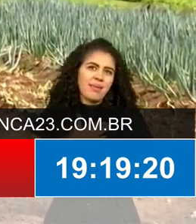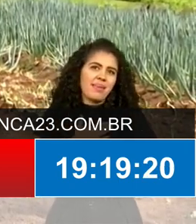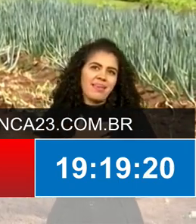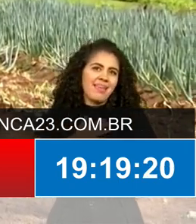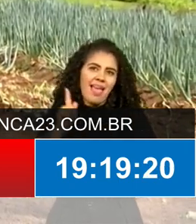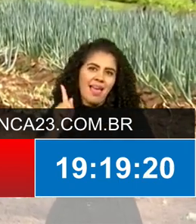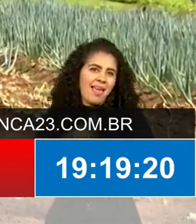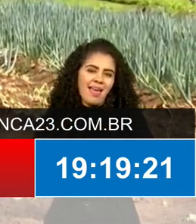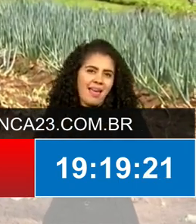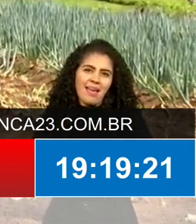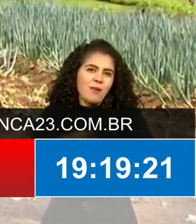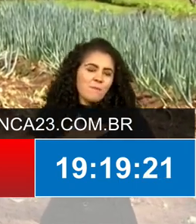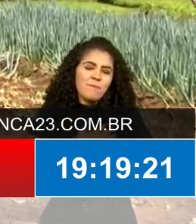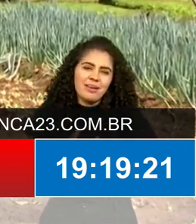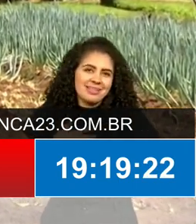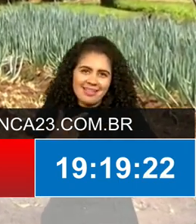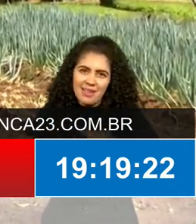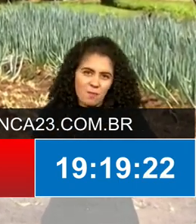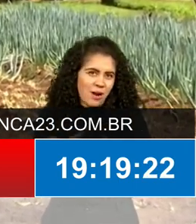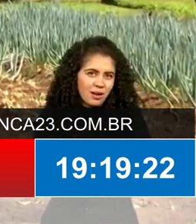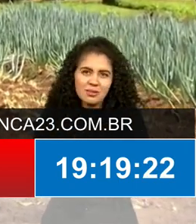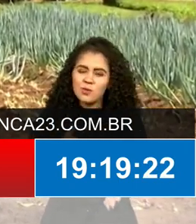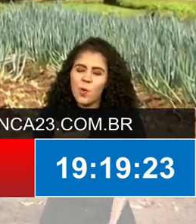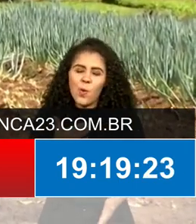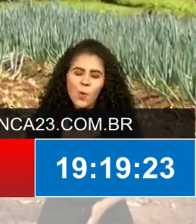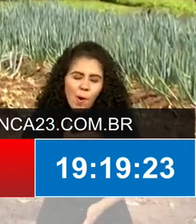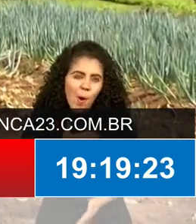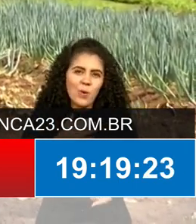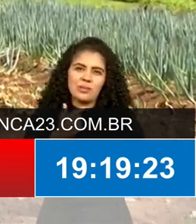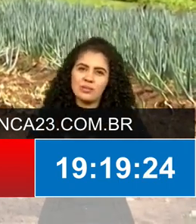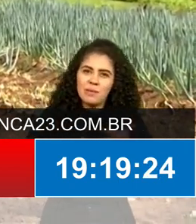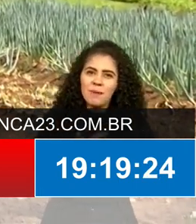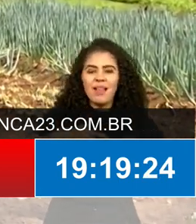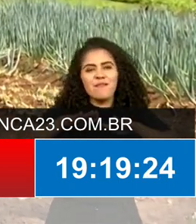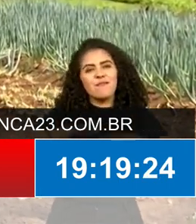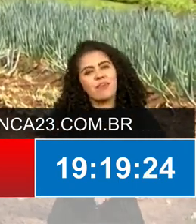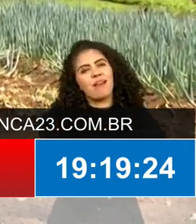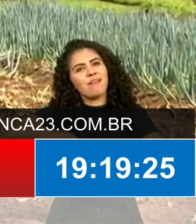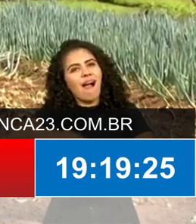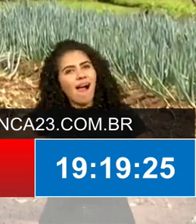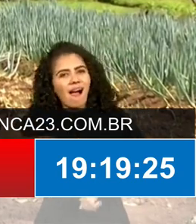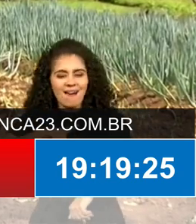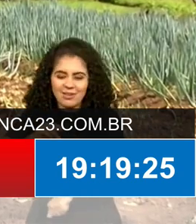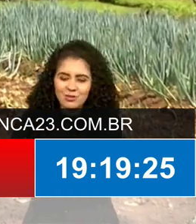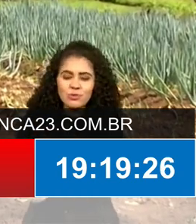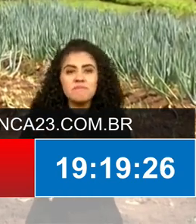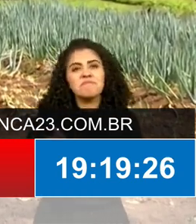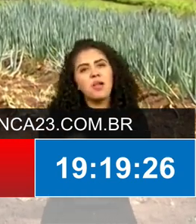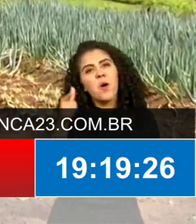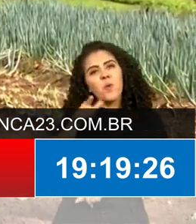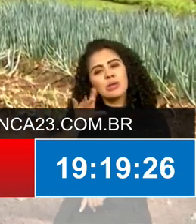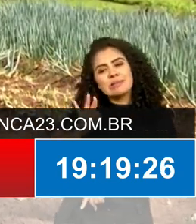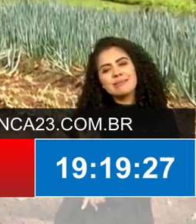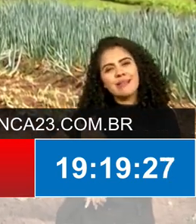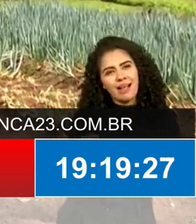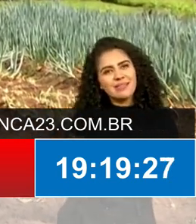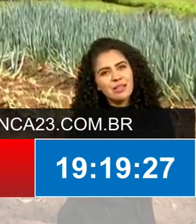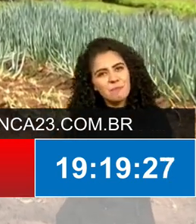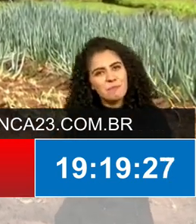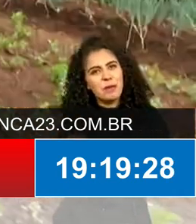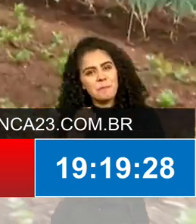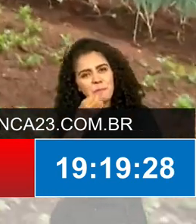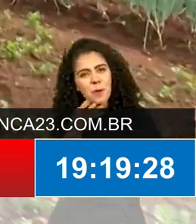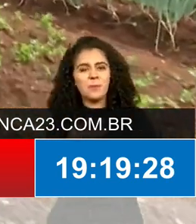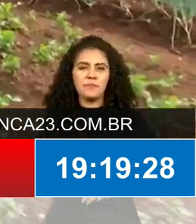uma gentileza trabalhar com isso. Eu gosto de trabalhar, passo o meu tempo, né? E também ganho o meu dinheirinho, né?